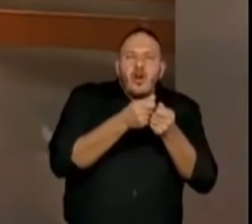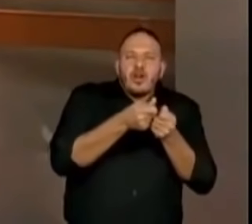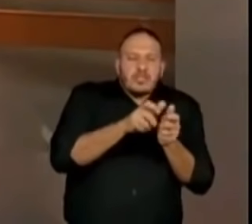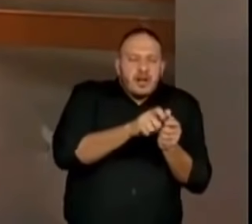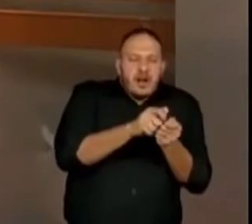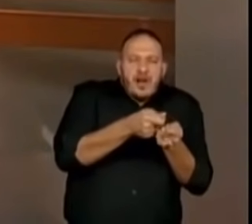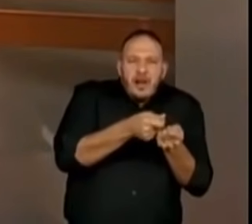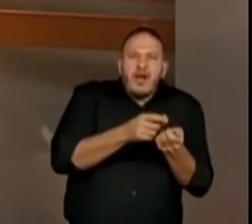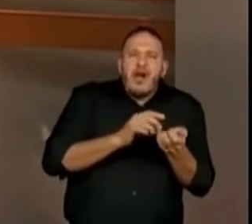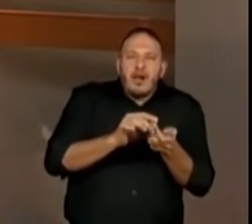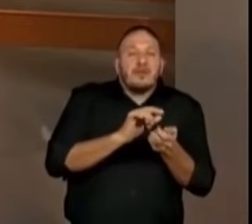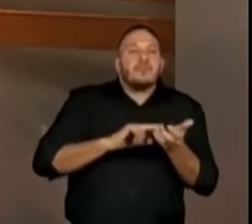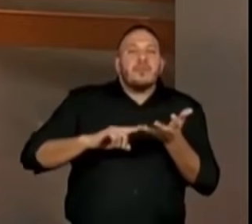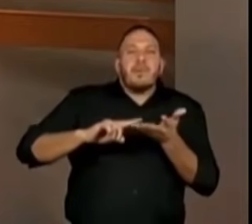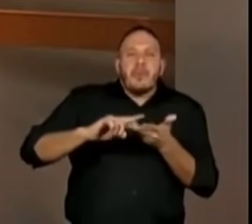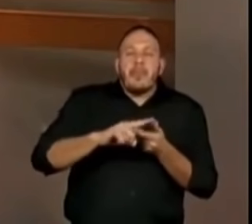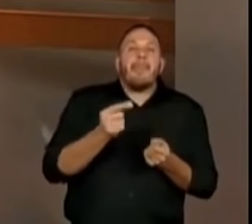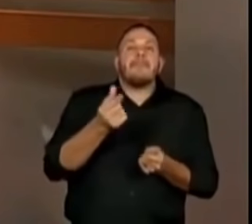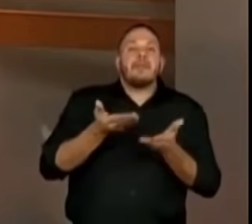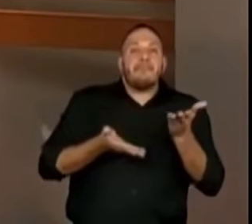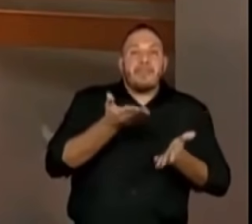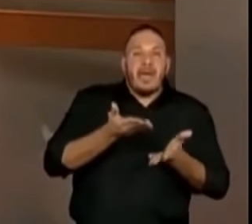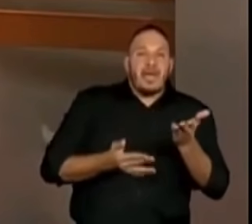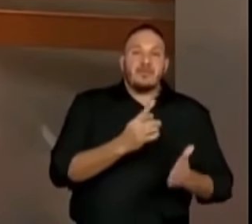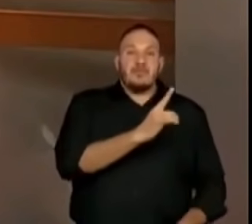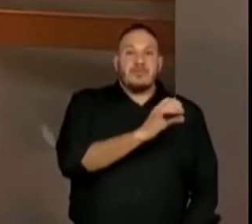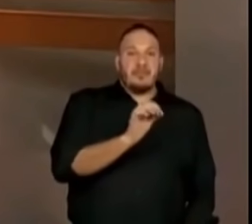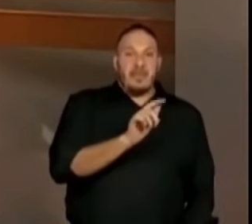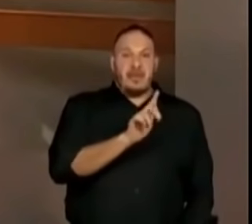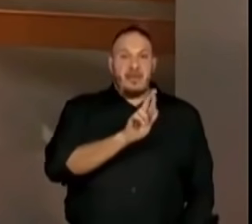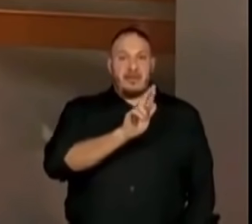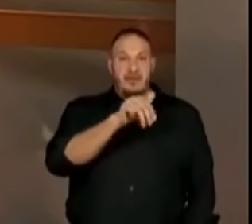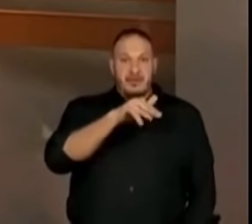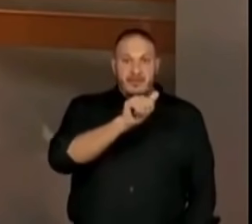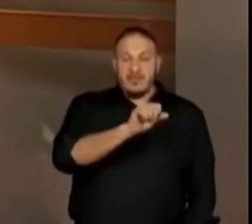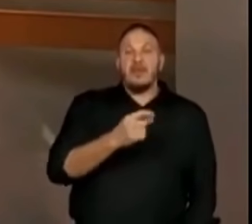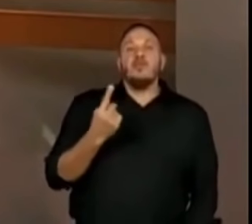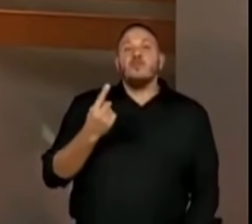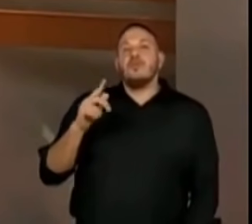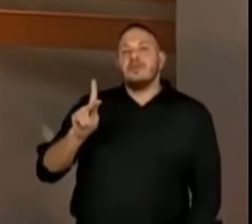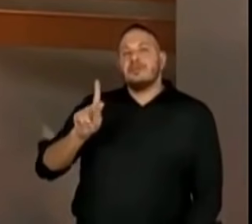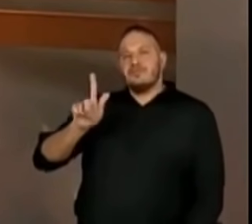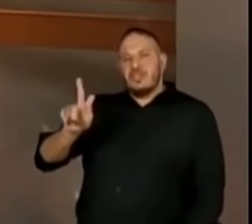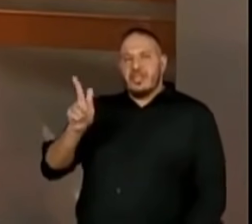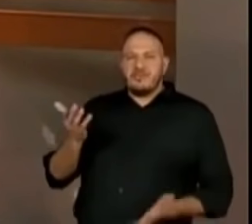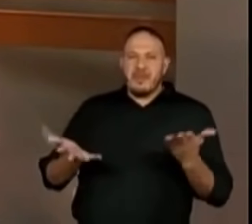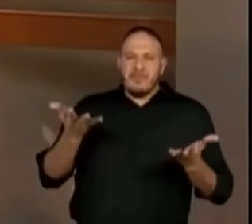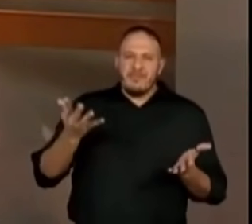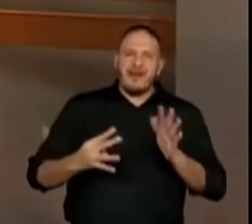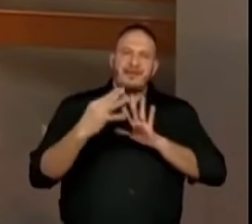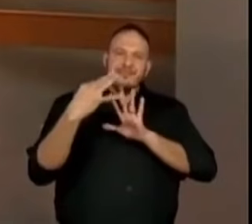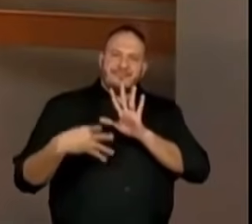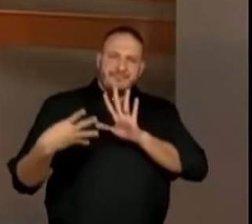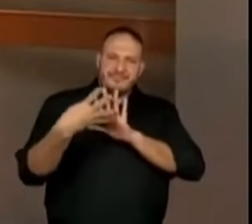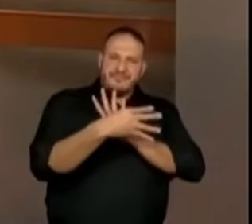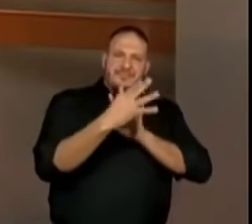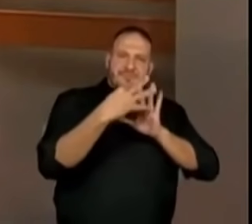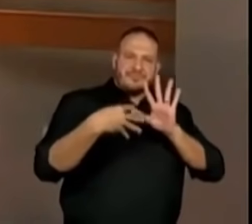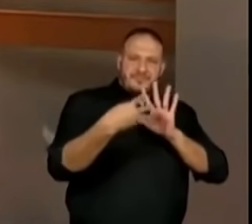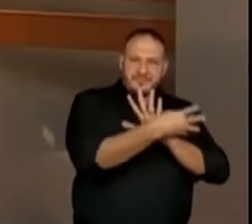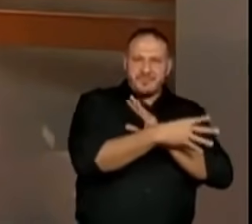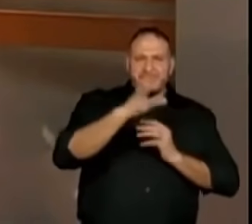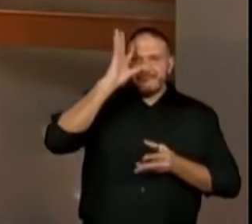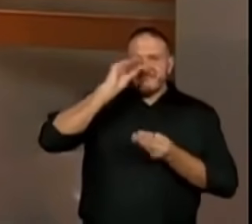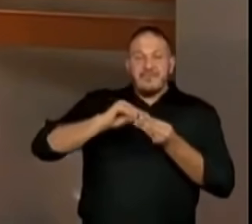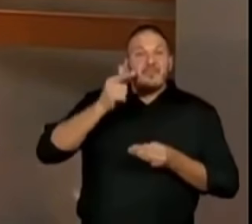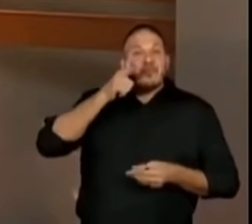por diante, é por 100 gramas e por 1 quilograma, ok? Então, foi apresentada essa tabela, que inclusive a gente vai dar mais uma olhadinha